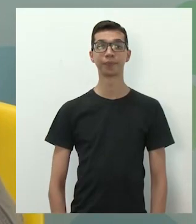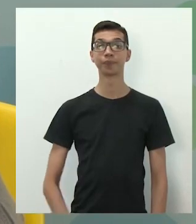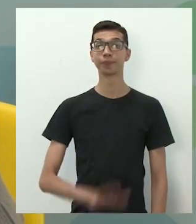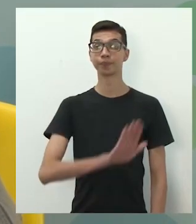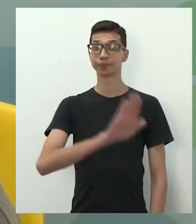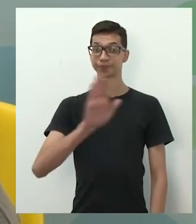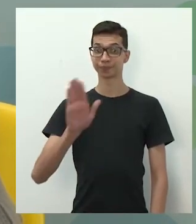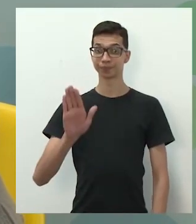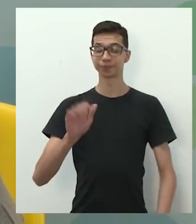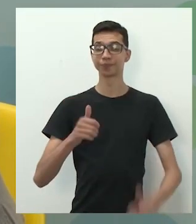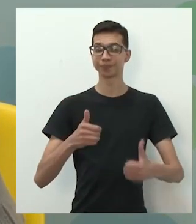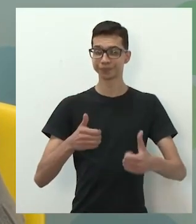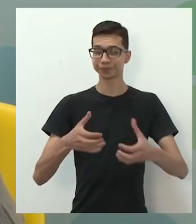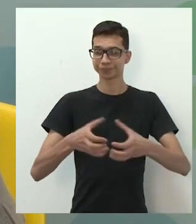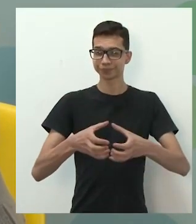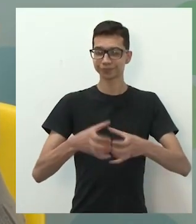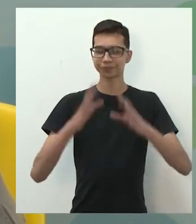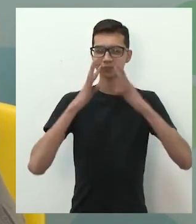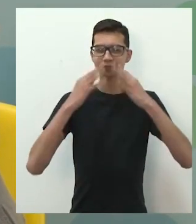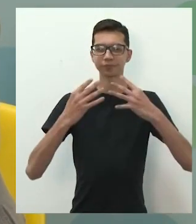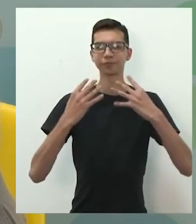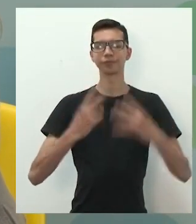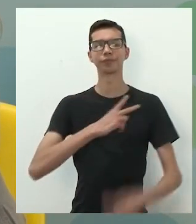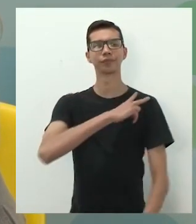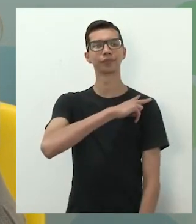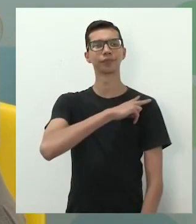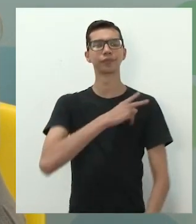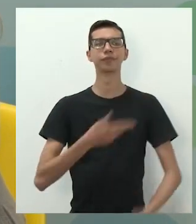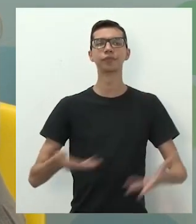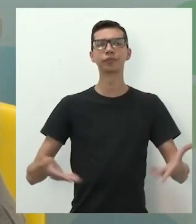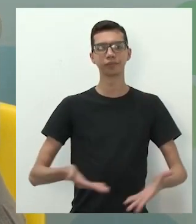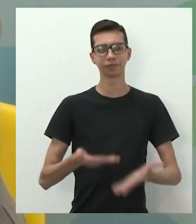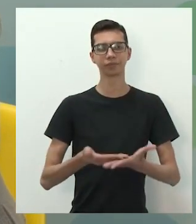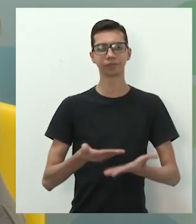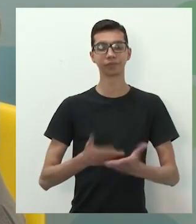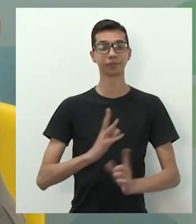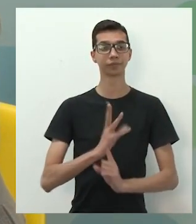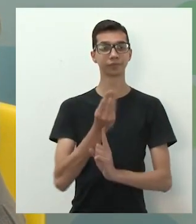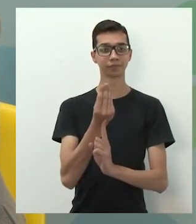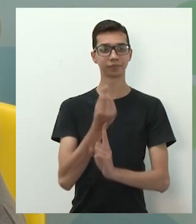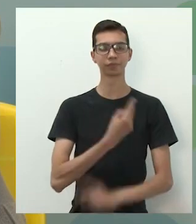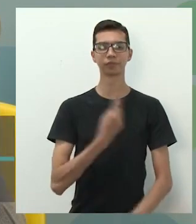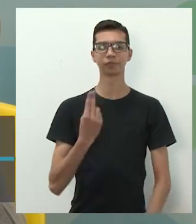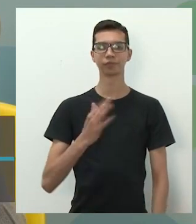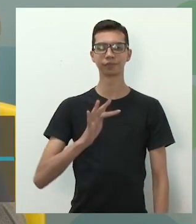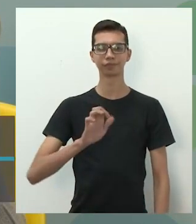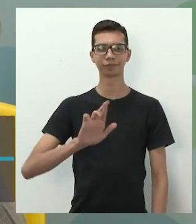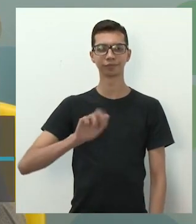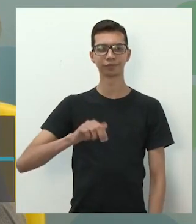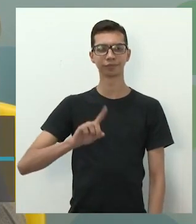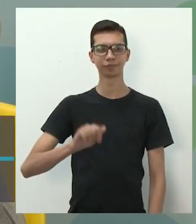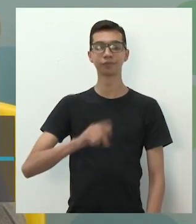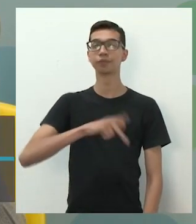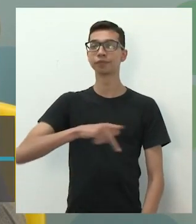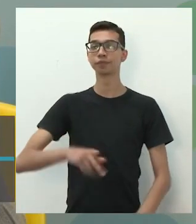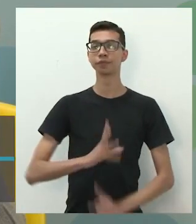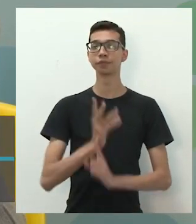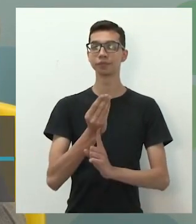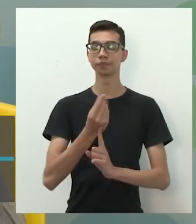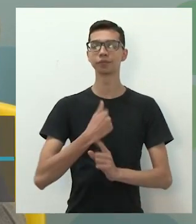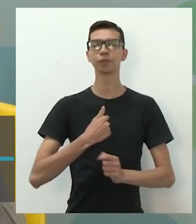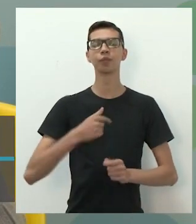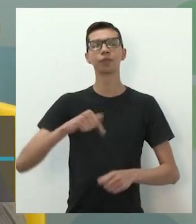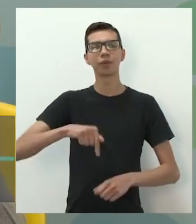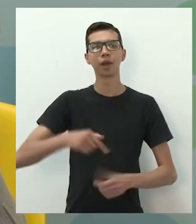Olá, turma da segunda série do ensino médio. Essa é uma aula de arte. Eu sou a Fernanda, professora de arte, mediadora da aula